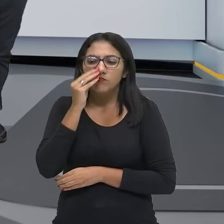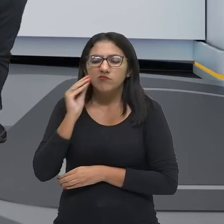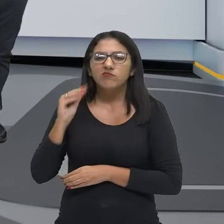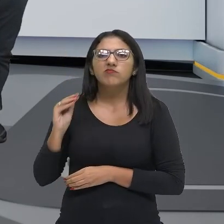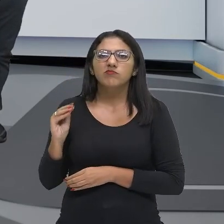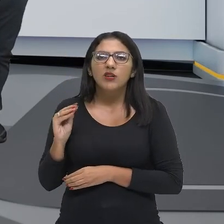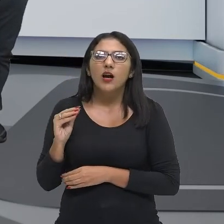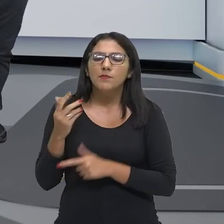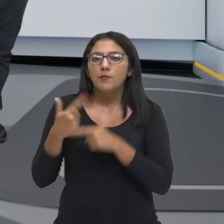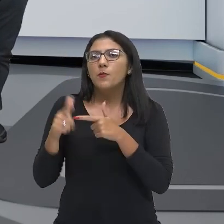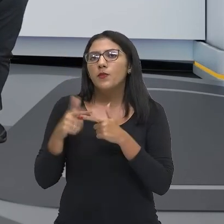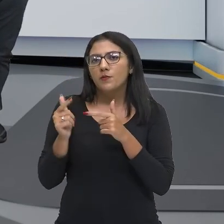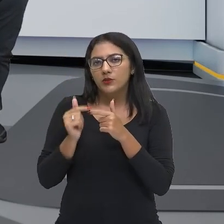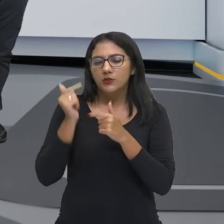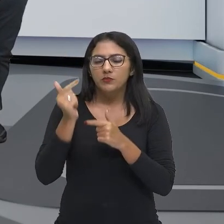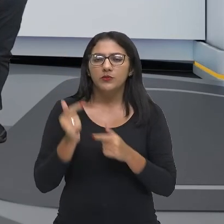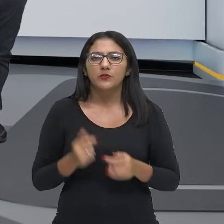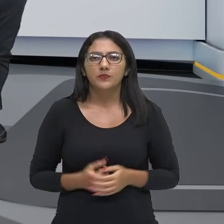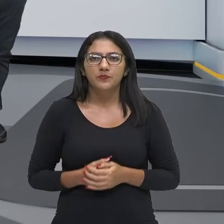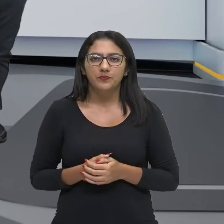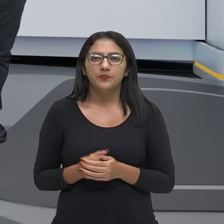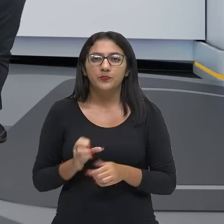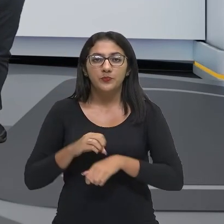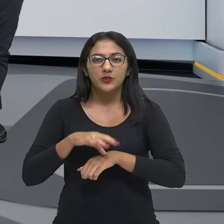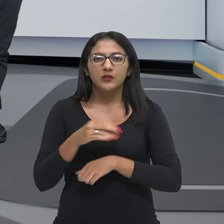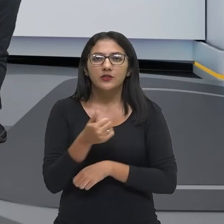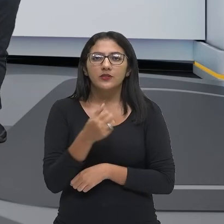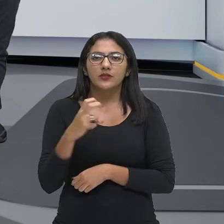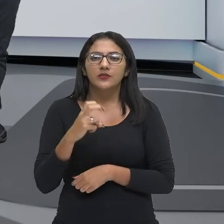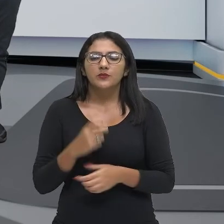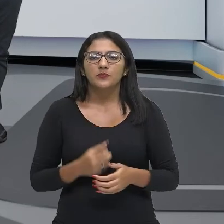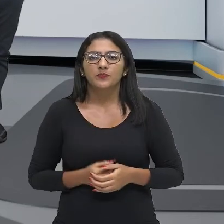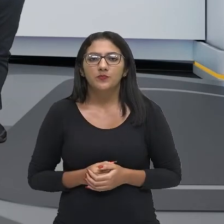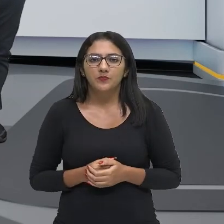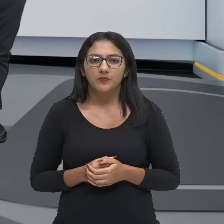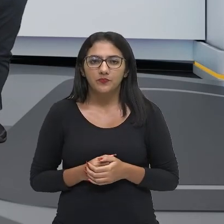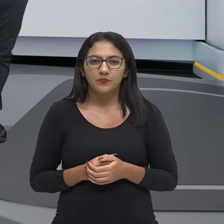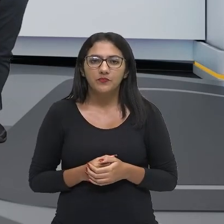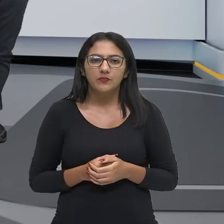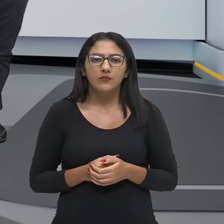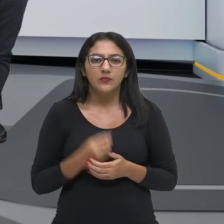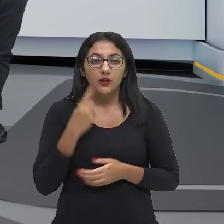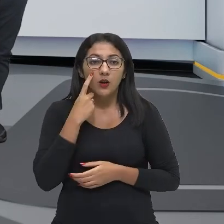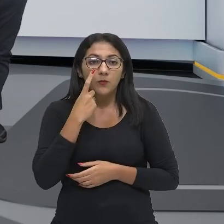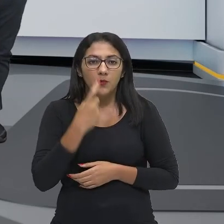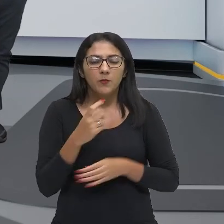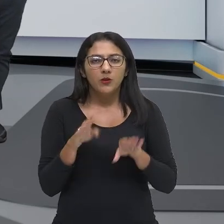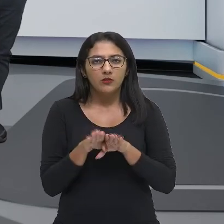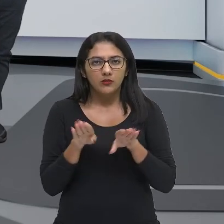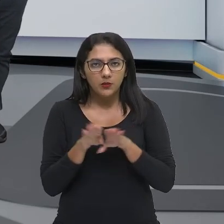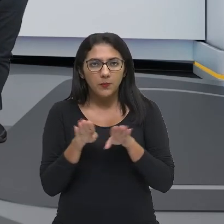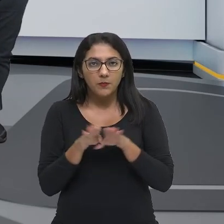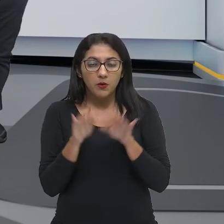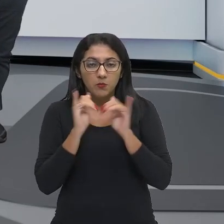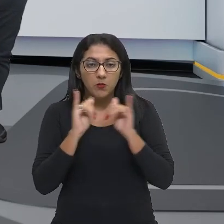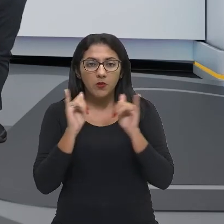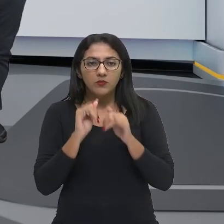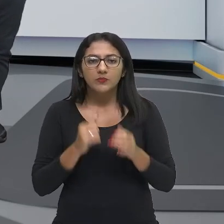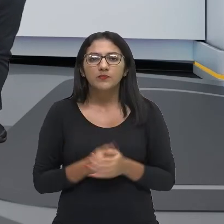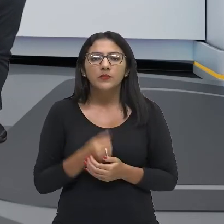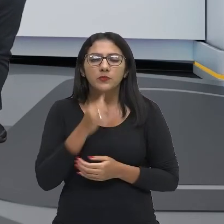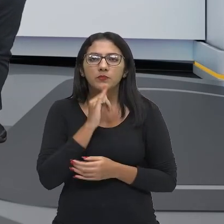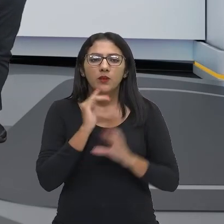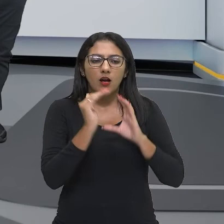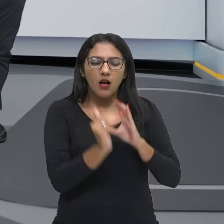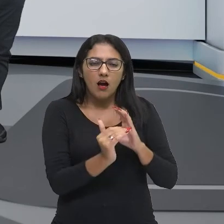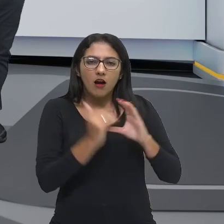transtorno desnecessário. Vamos para a dica 15. Uma observação muito relevante é quando recebe um